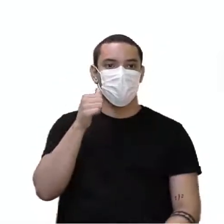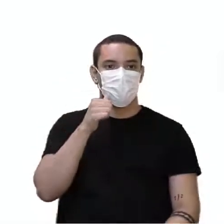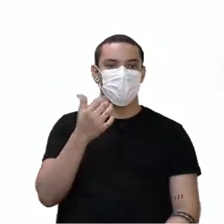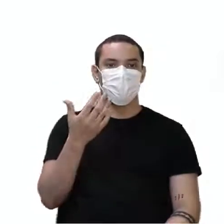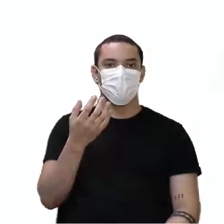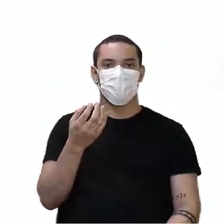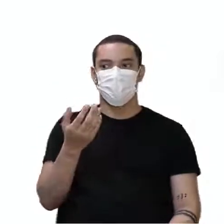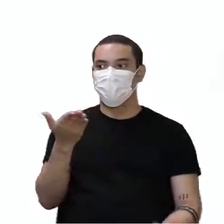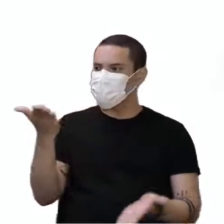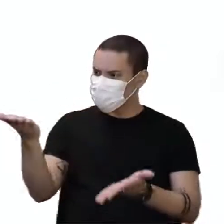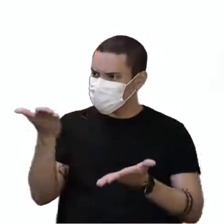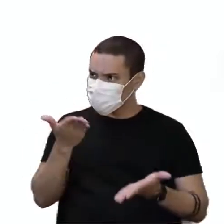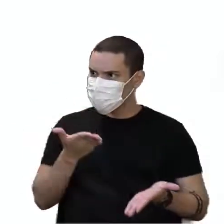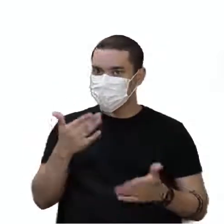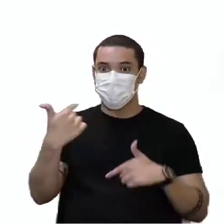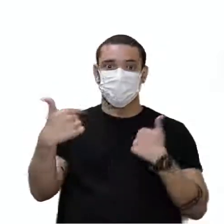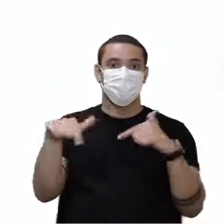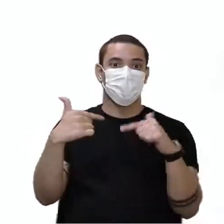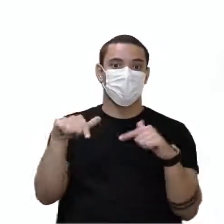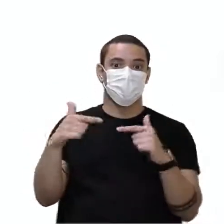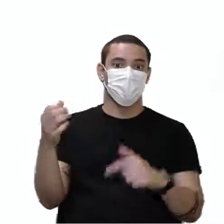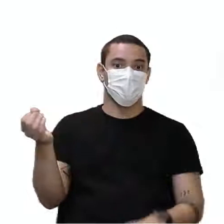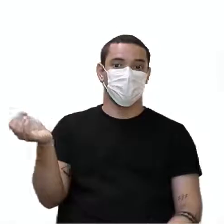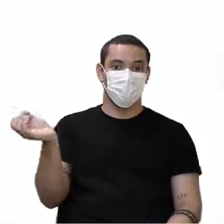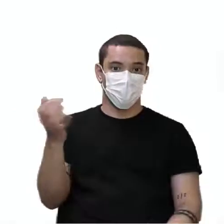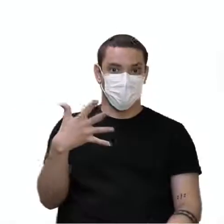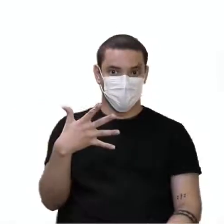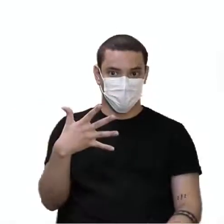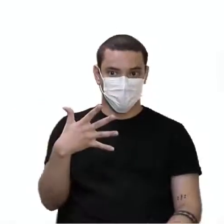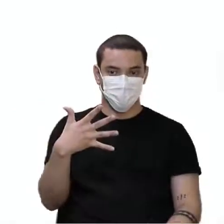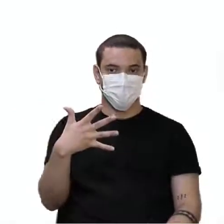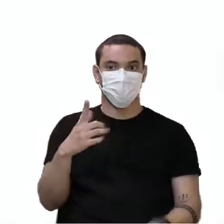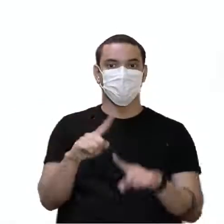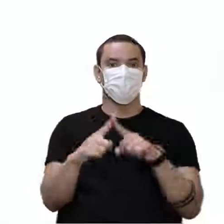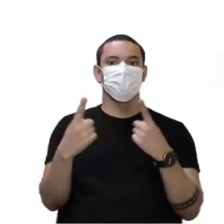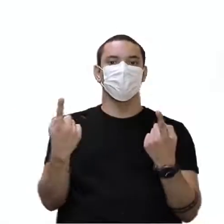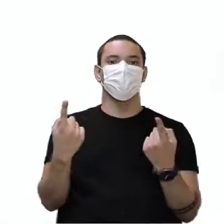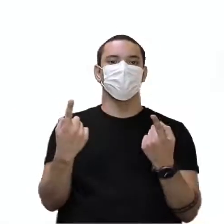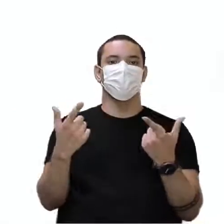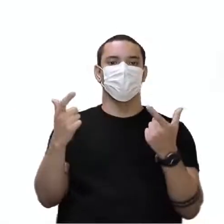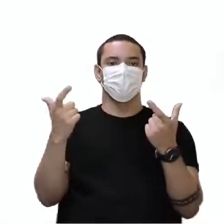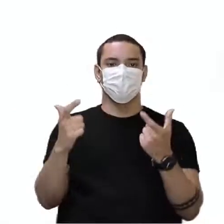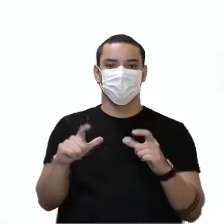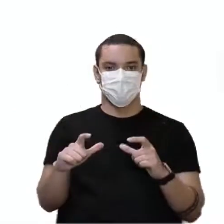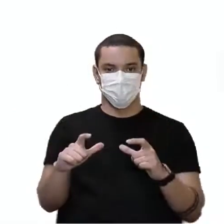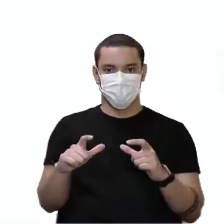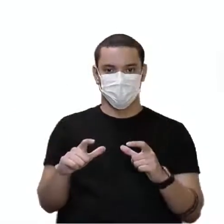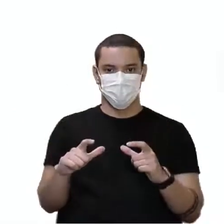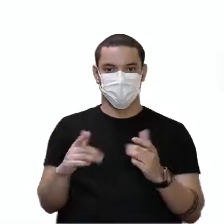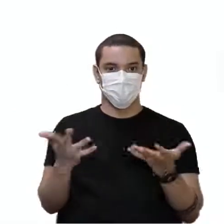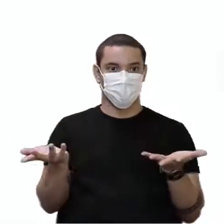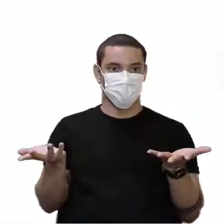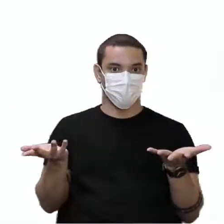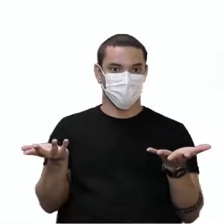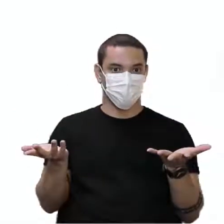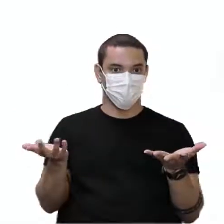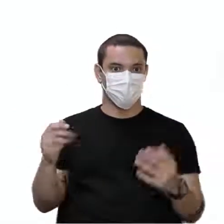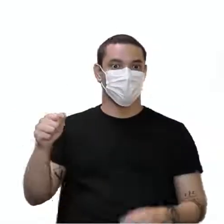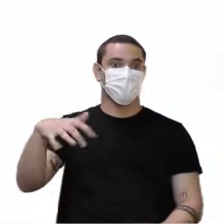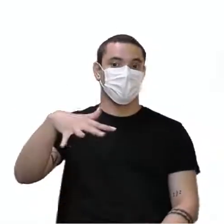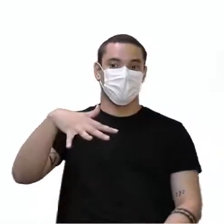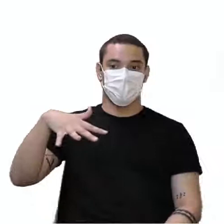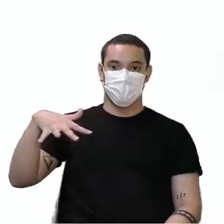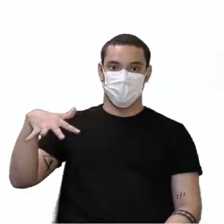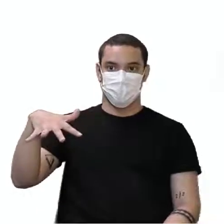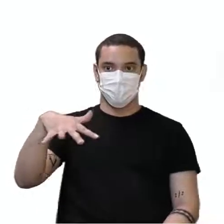ela, né? Foi oferecida para ela um trabalho novo. And has gone ou been. Pela